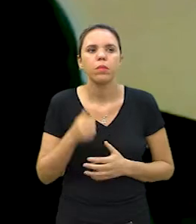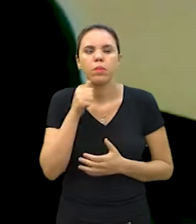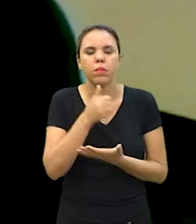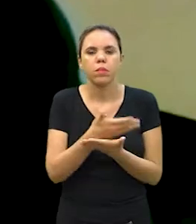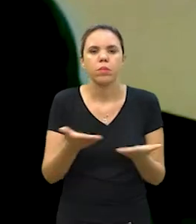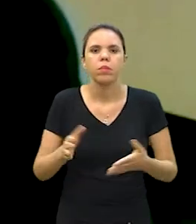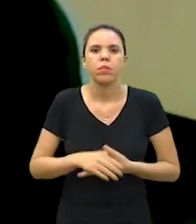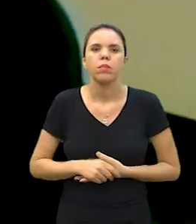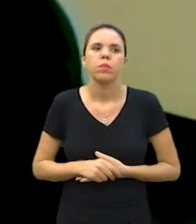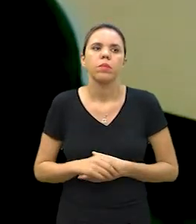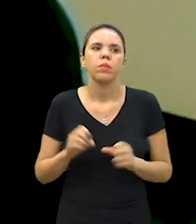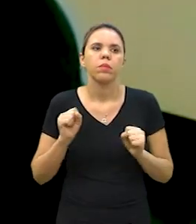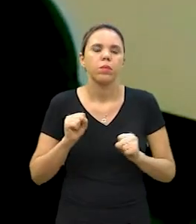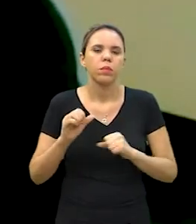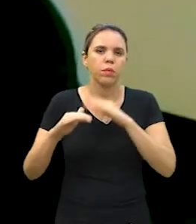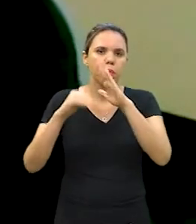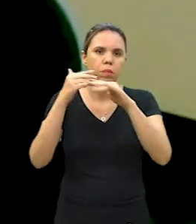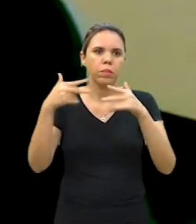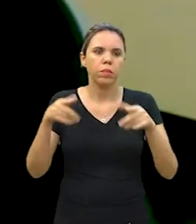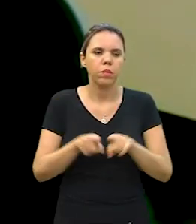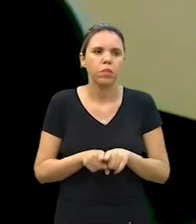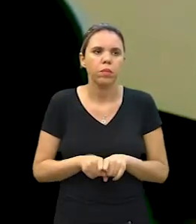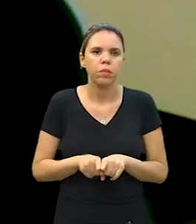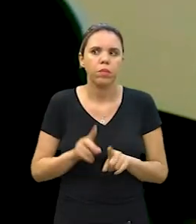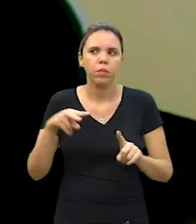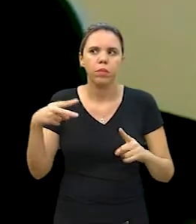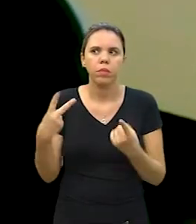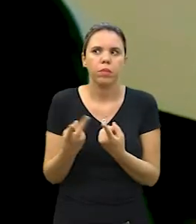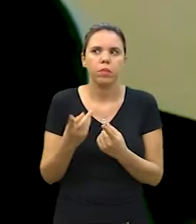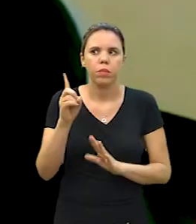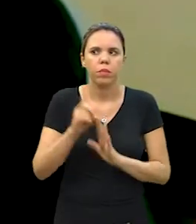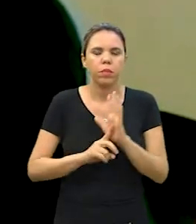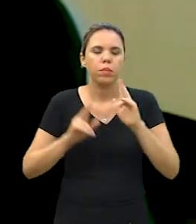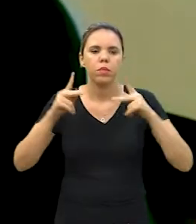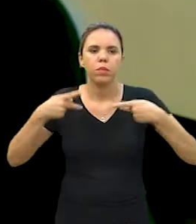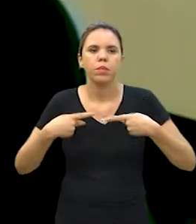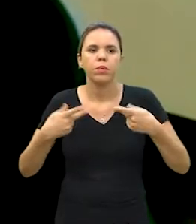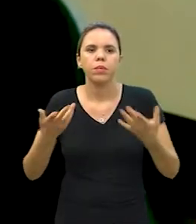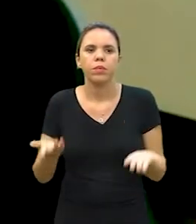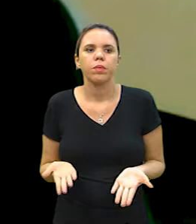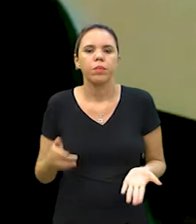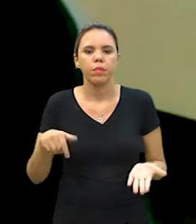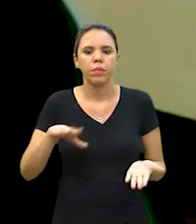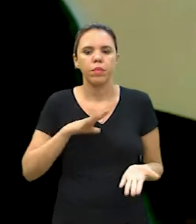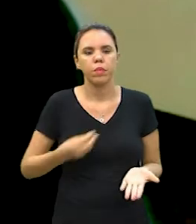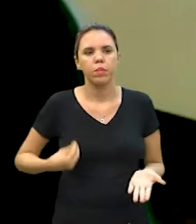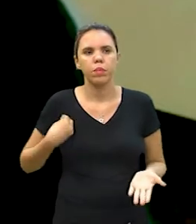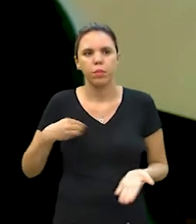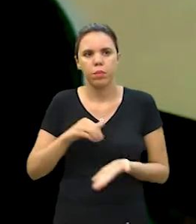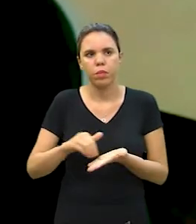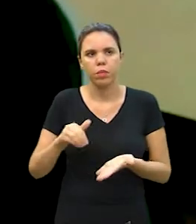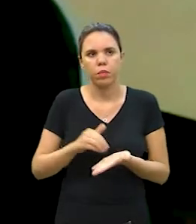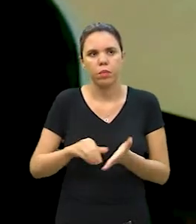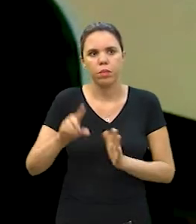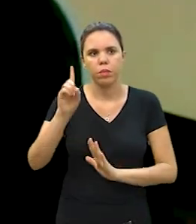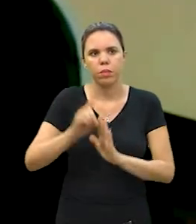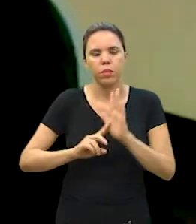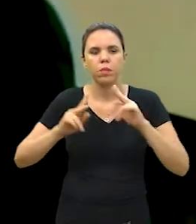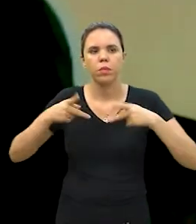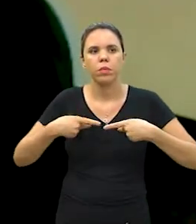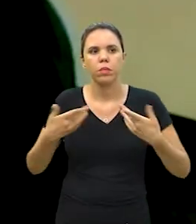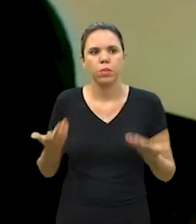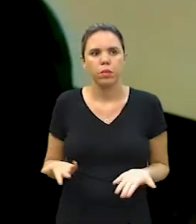questão das mulheres. Podemos avançar, né, nessa perspectiva dos direitos humanos. Aqui nós estamos na Secretaria de